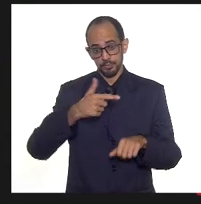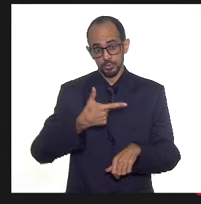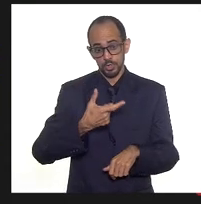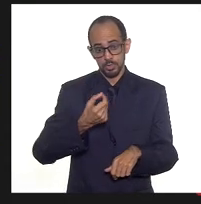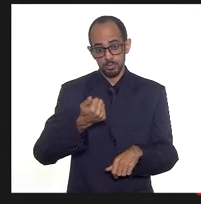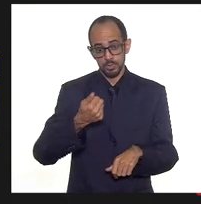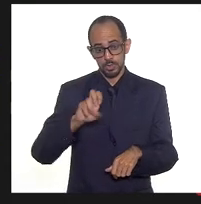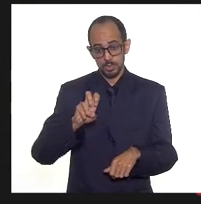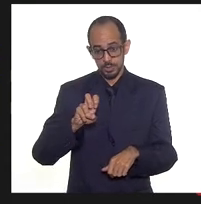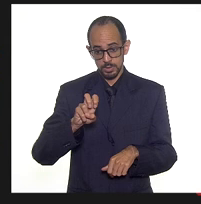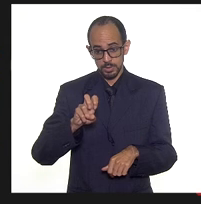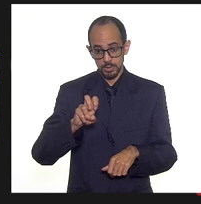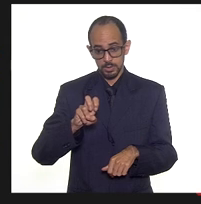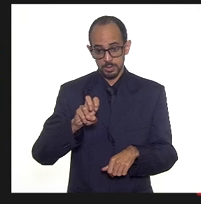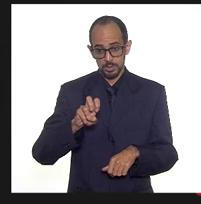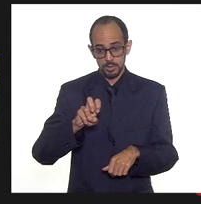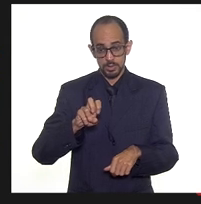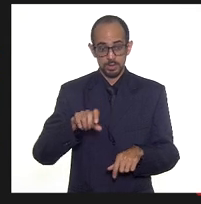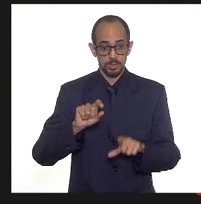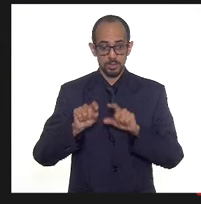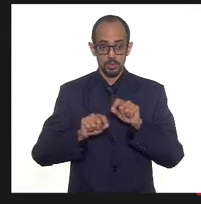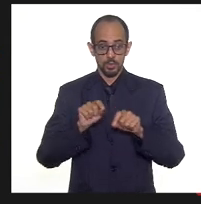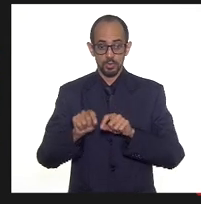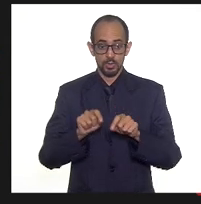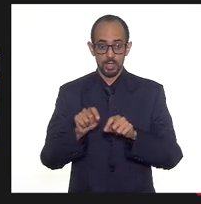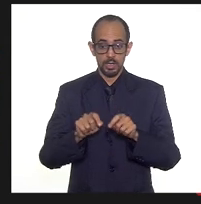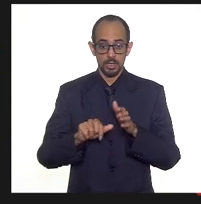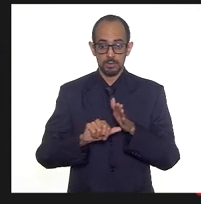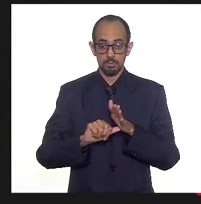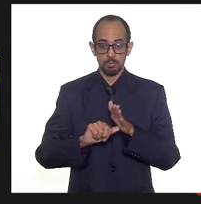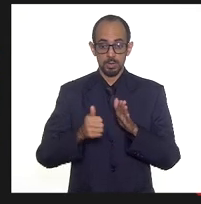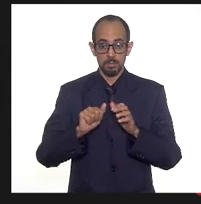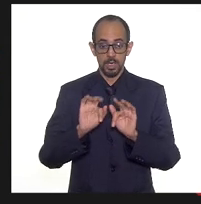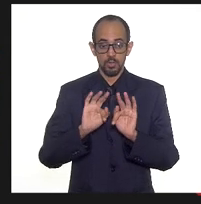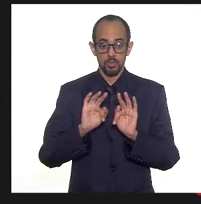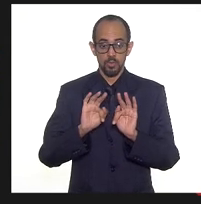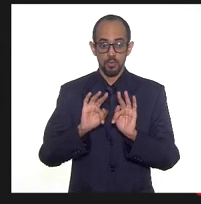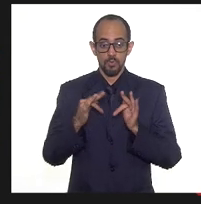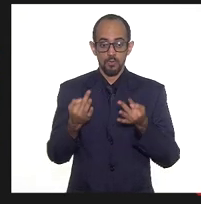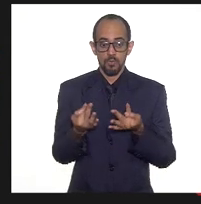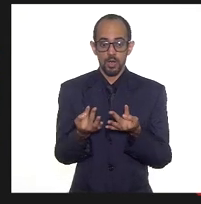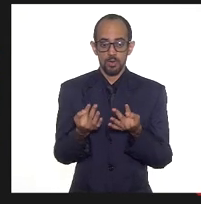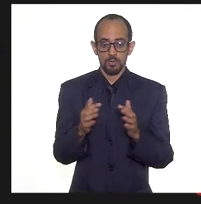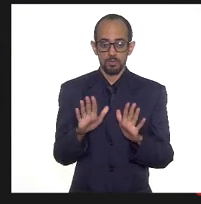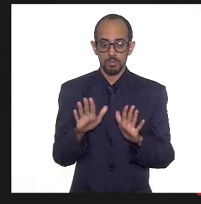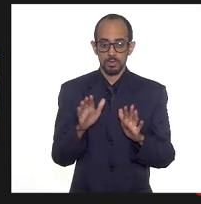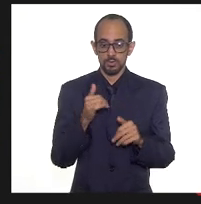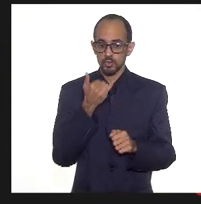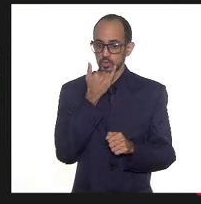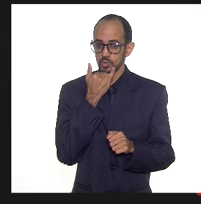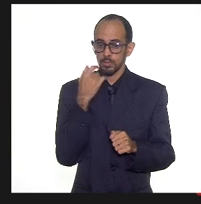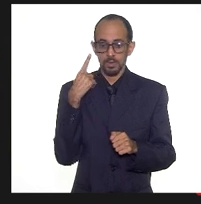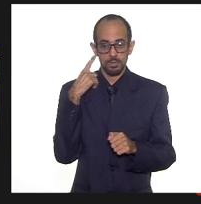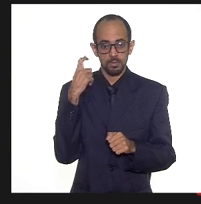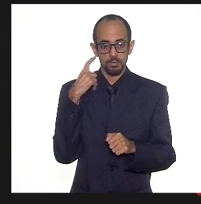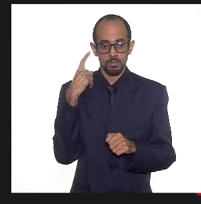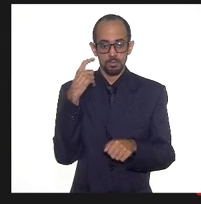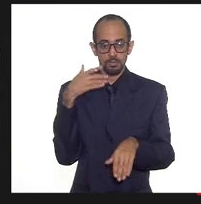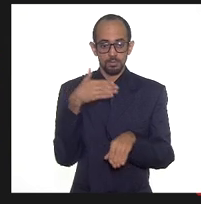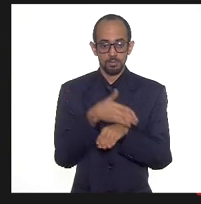nós, durante a realização desse primeiro fórum... Aqui, mas a Aninha vai ter... Aninha, tu acompanha aí, tá?